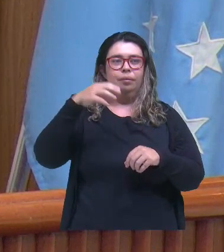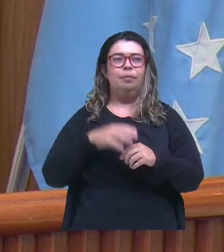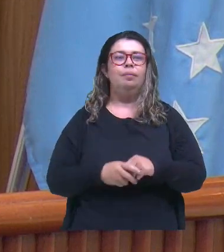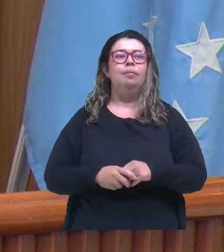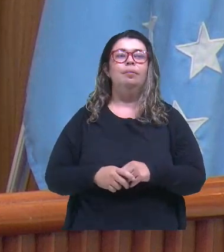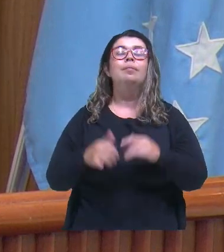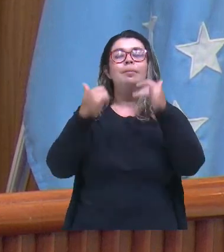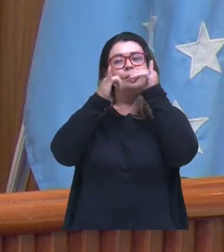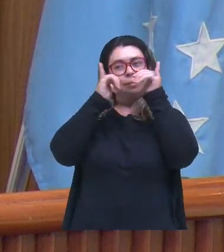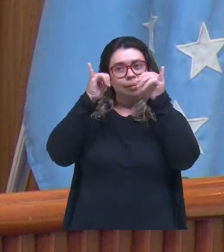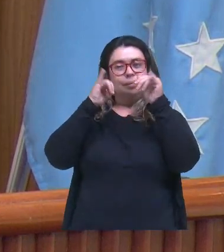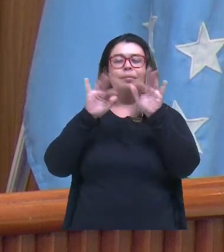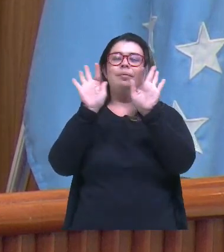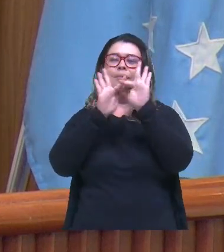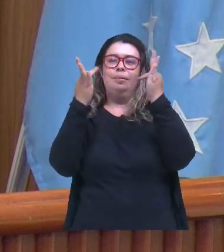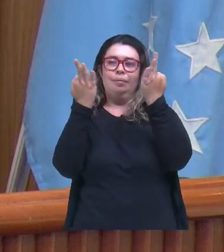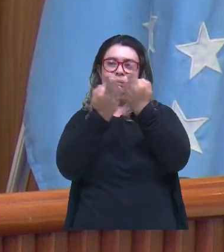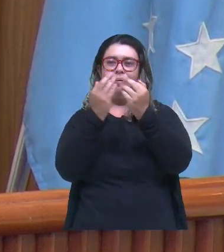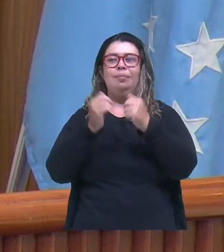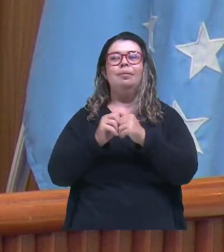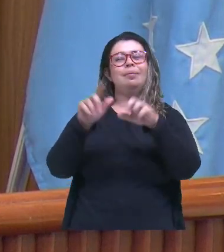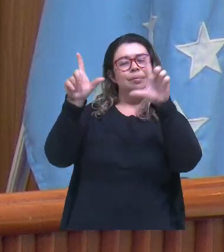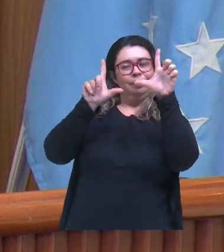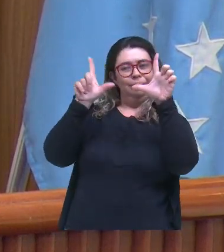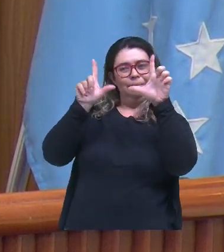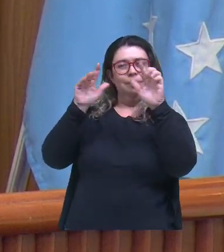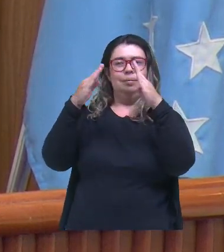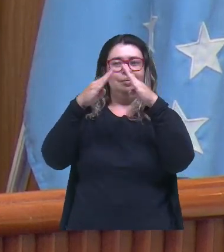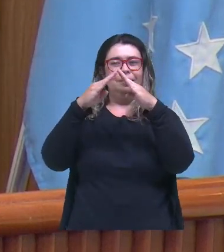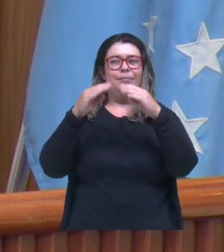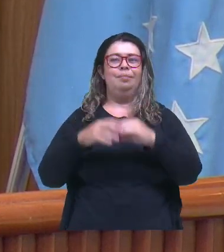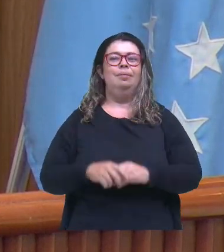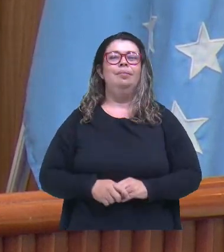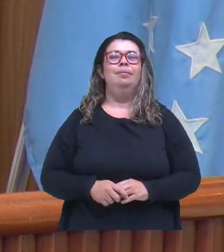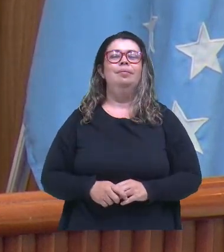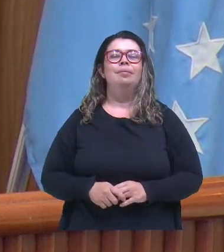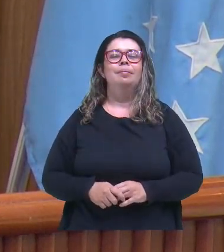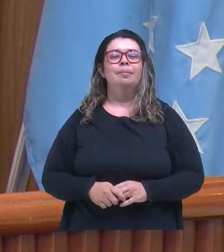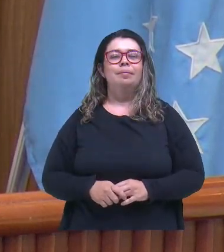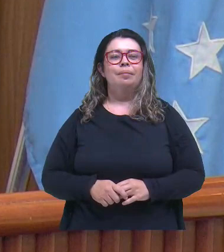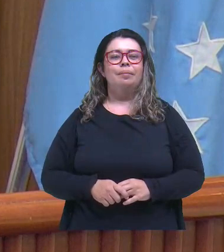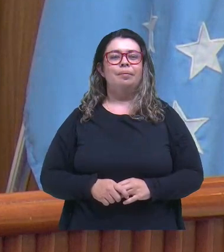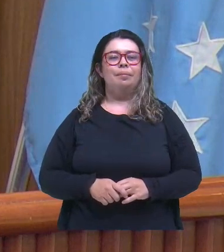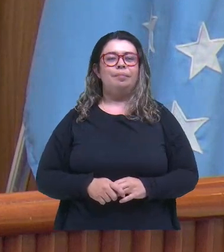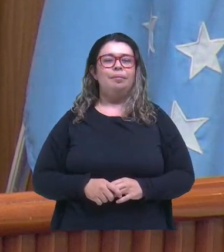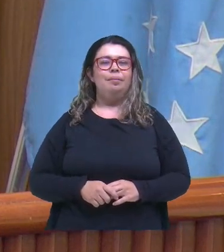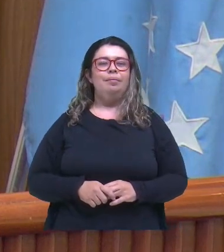os familiares aí para sintonizar em casa e assistirem, acompanharem com a gente.